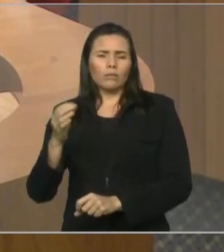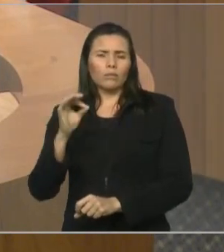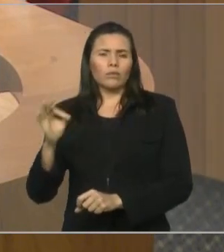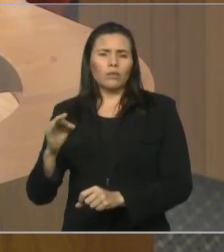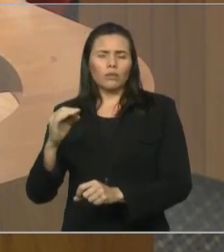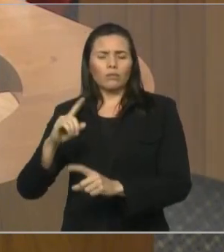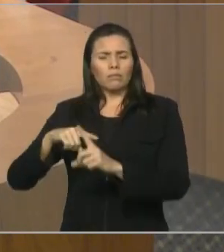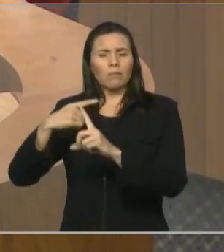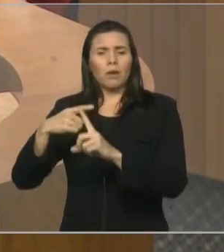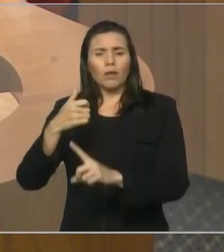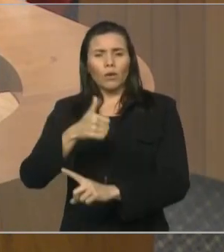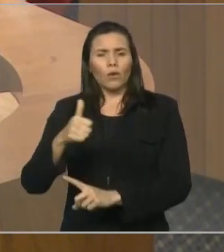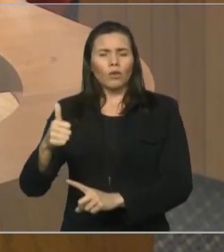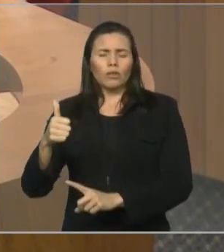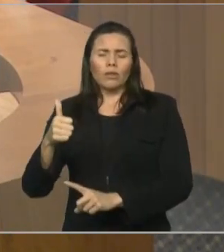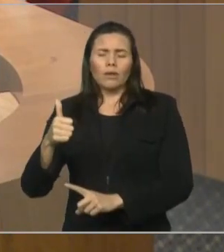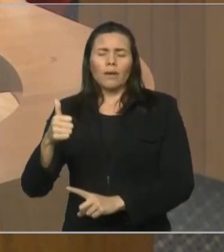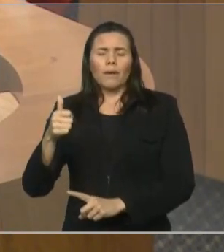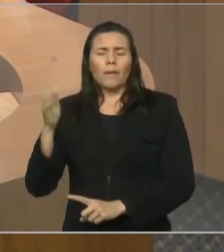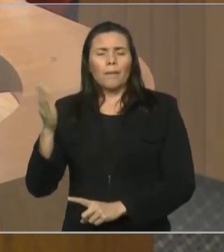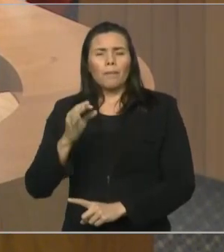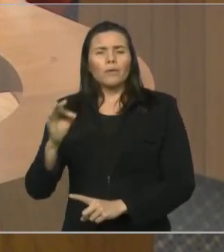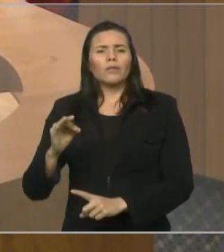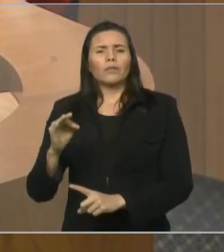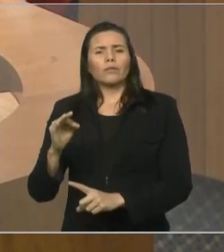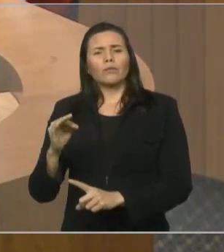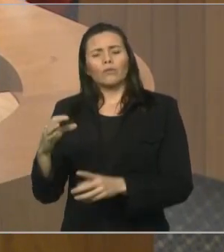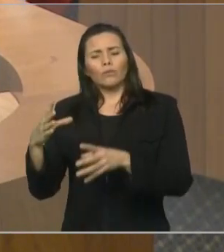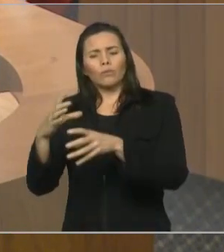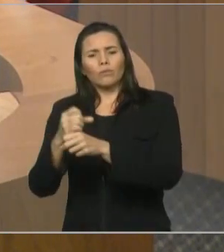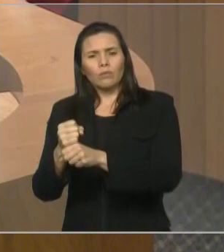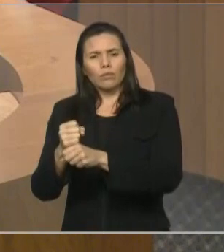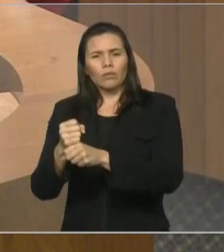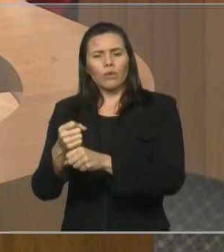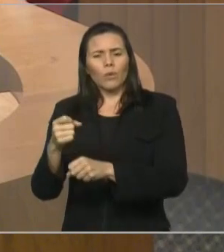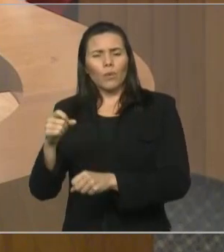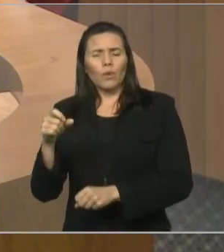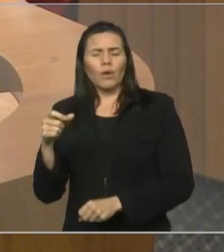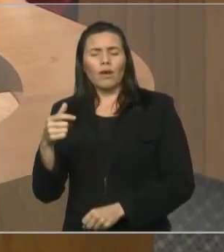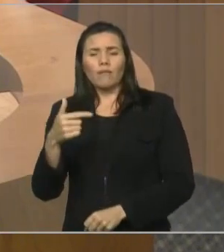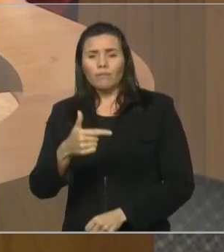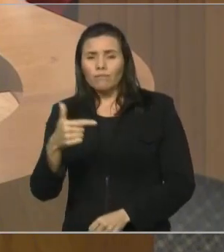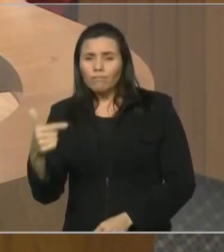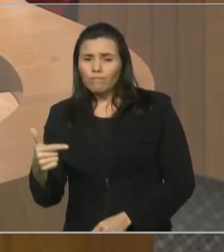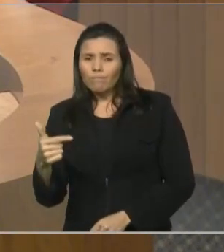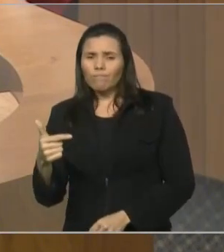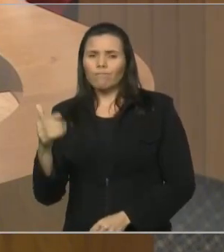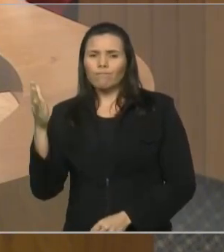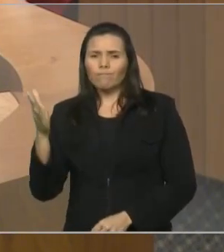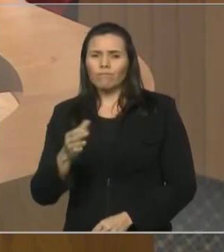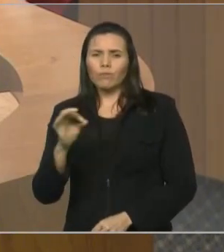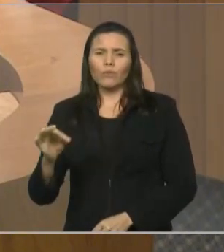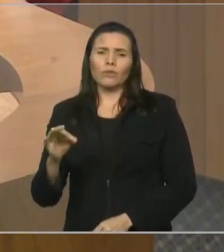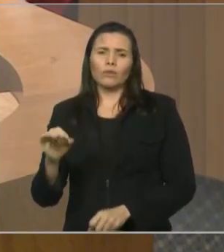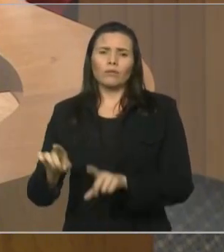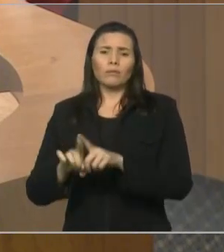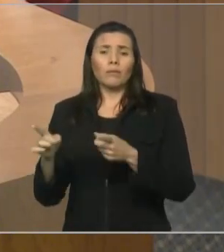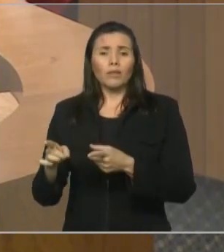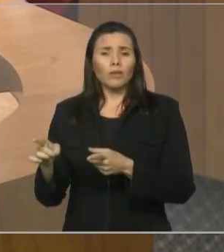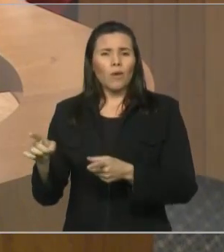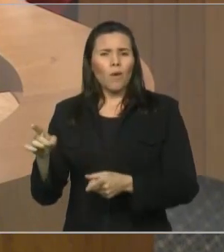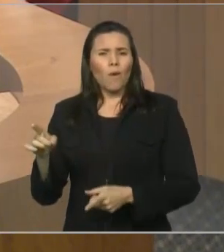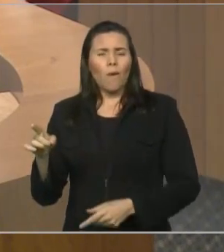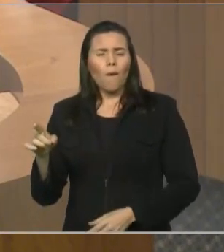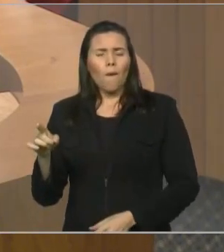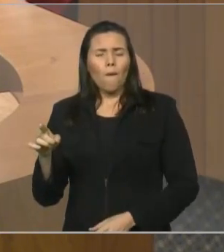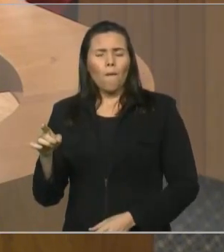repassa e nem dá explicação. Senhores deputados, quero deixar